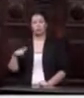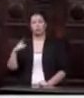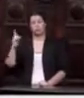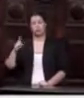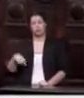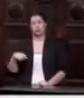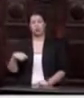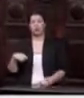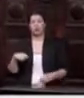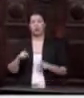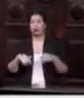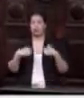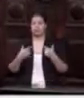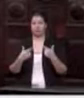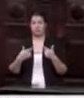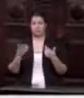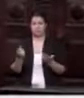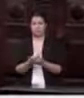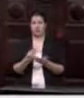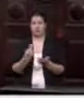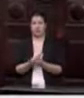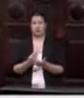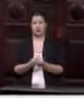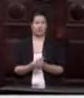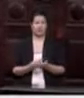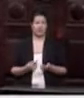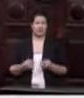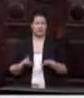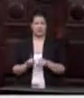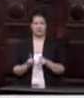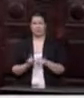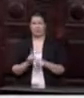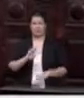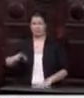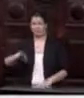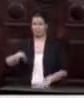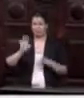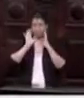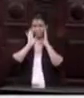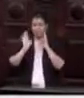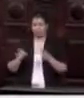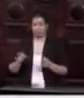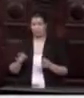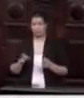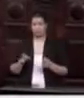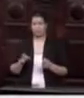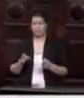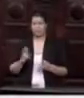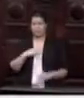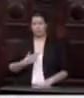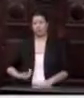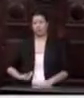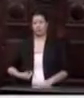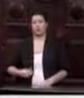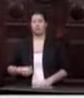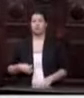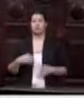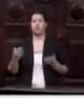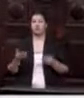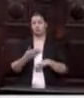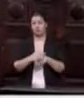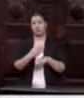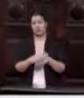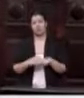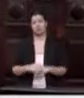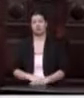cujos problemas já eram enxergados em 2015 e não foram considerados pelo governador do Estado, pelo